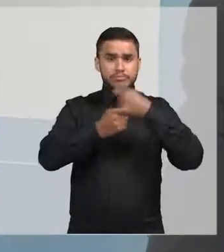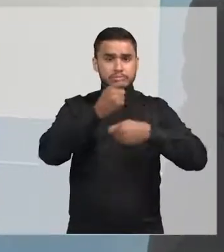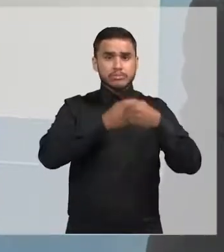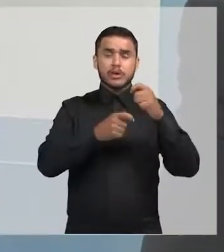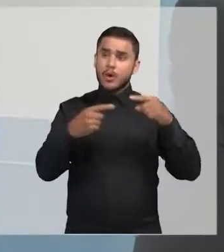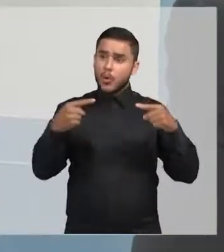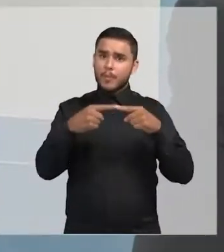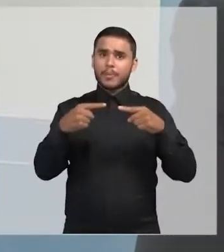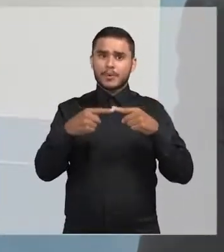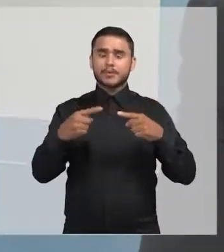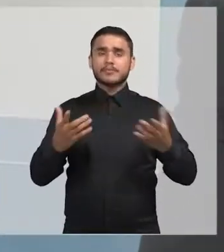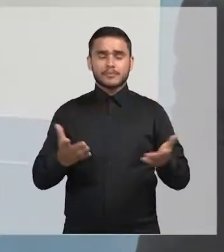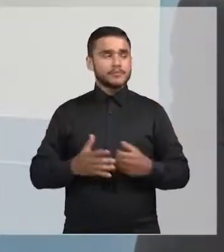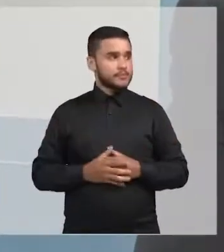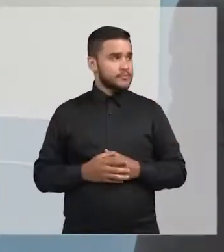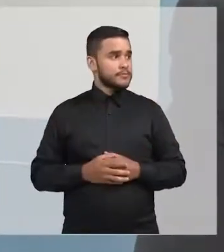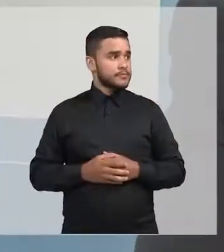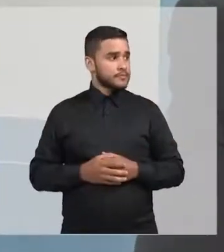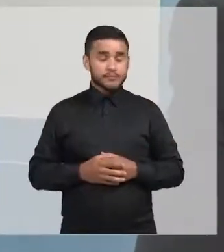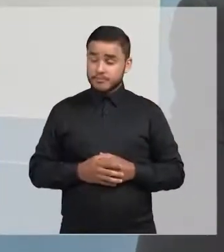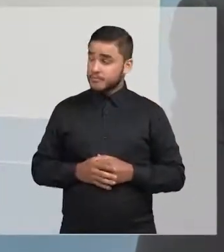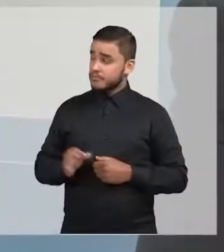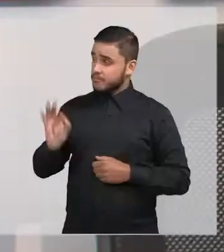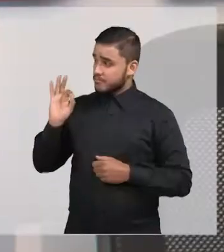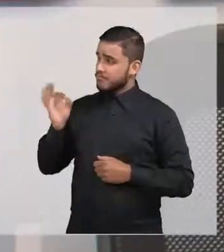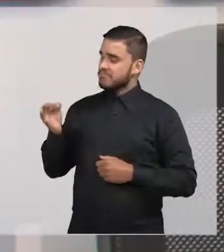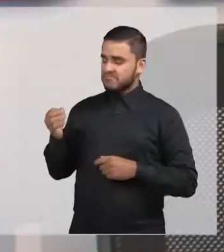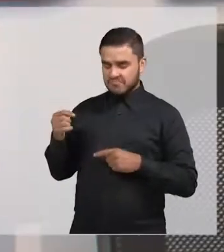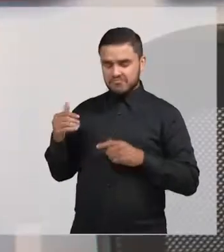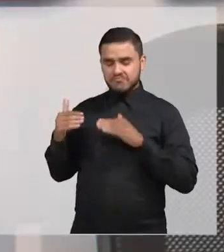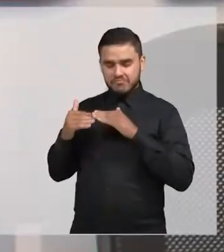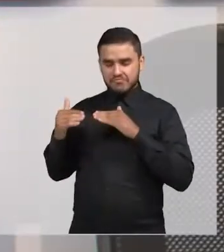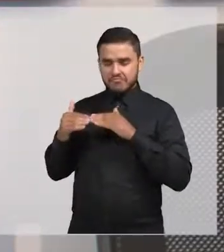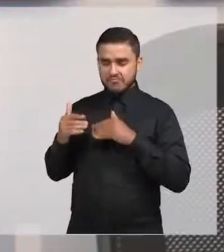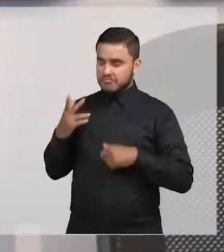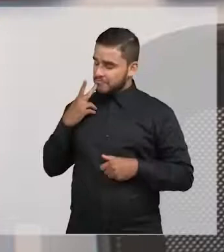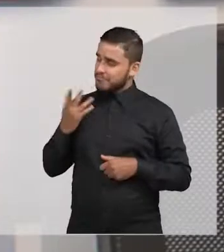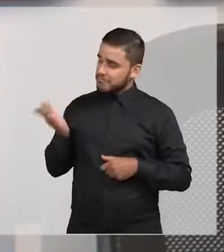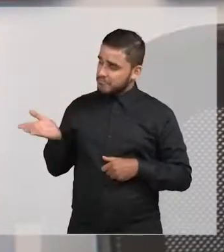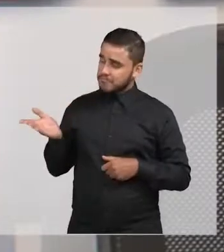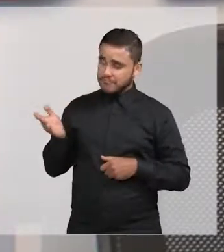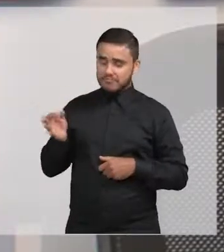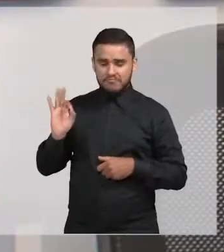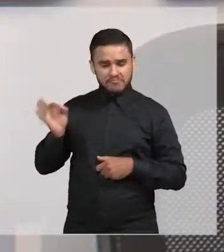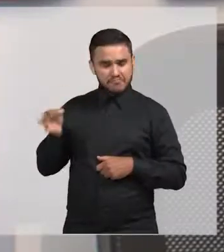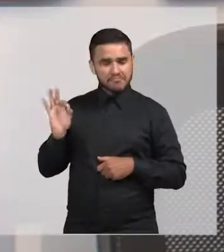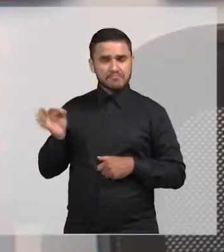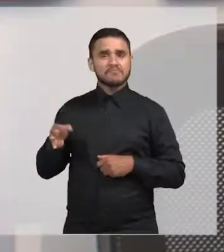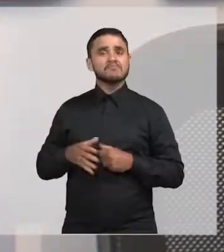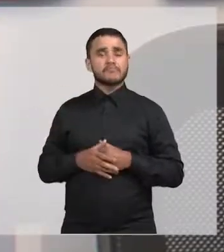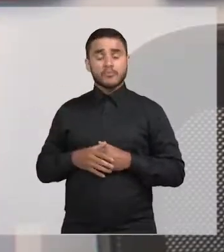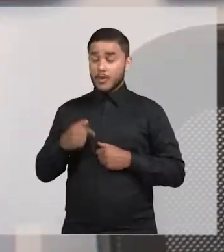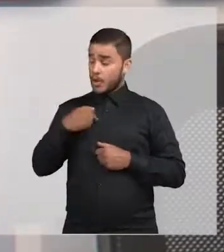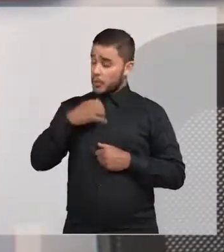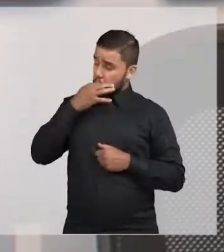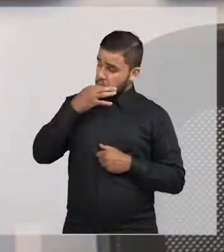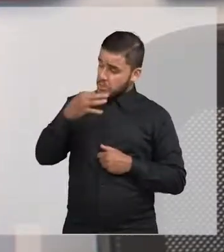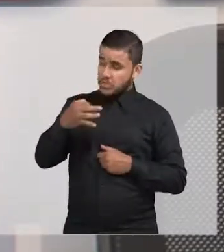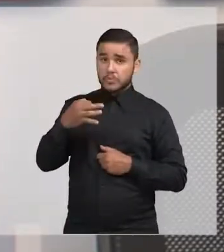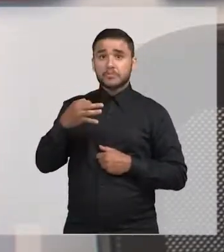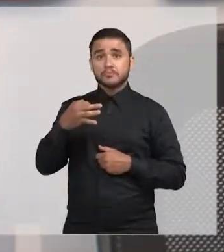governo PSDBista. Carlos Frederico, você agora foi primordial. Por quê? Na minha